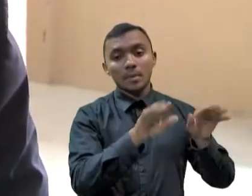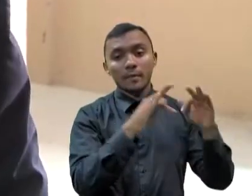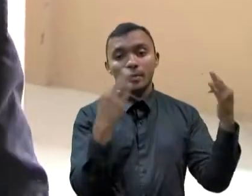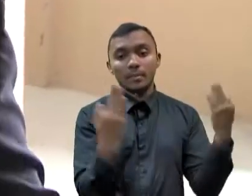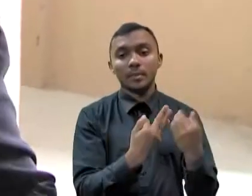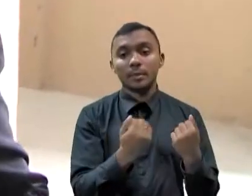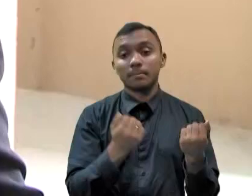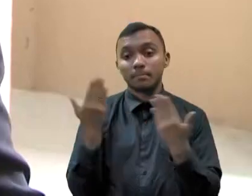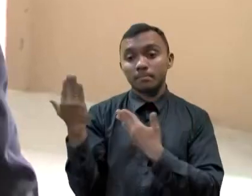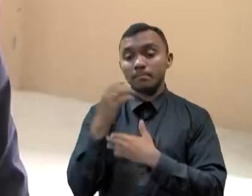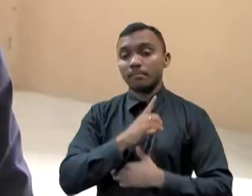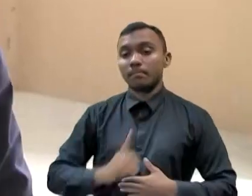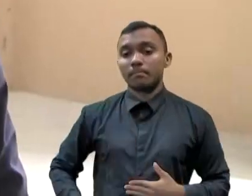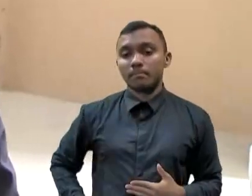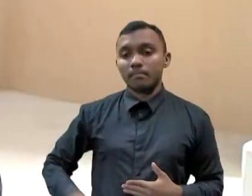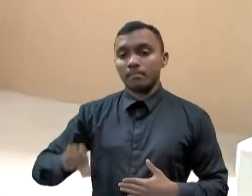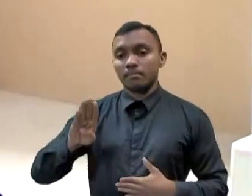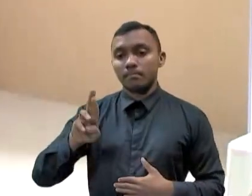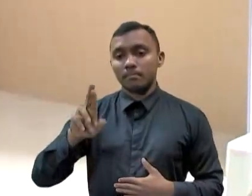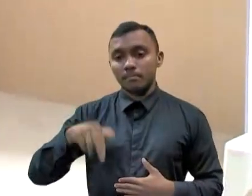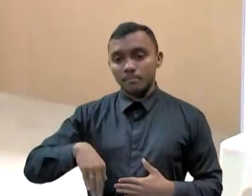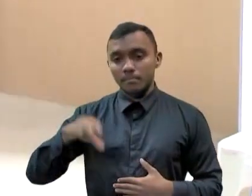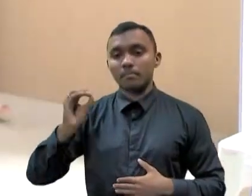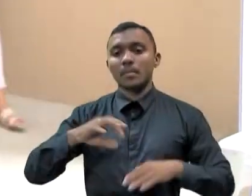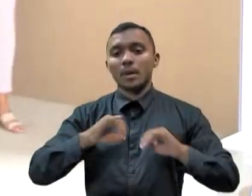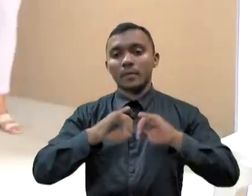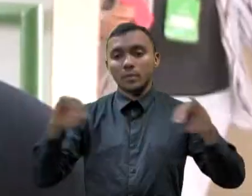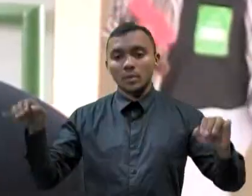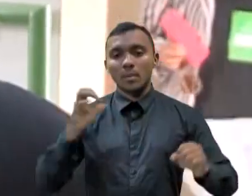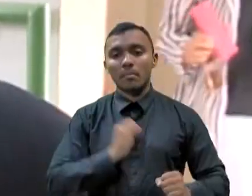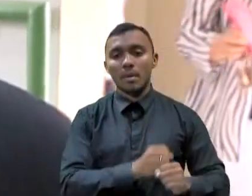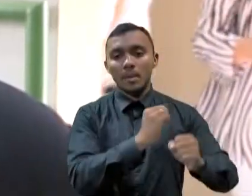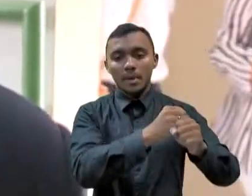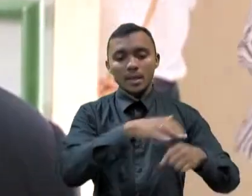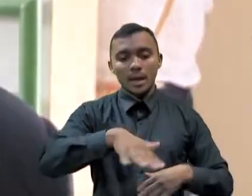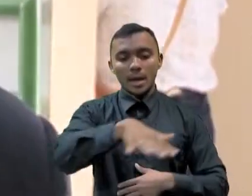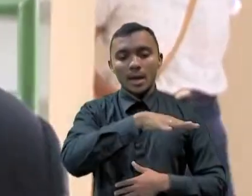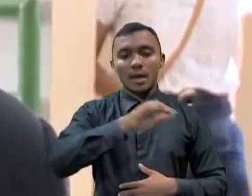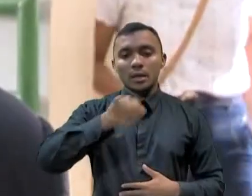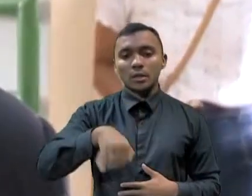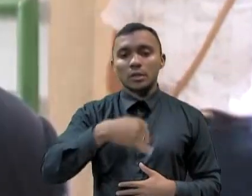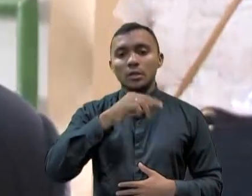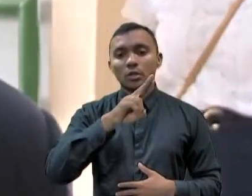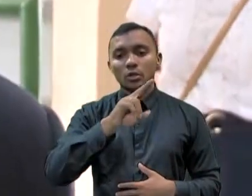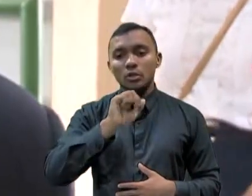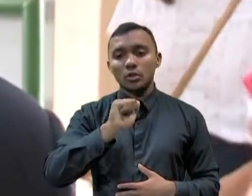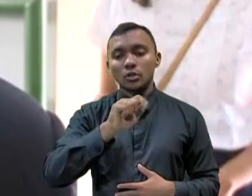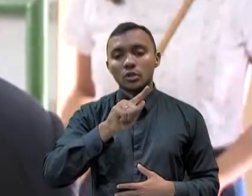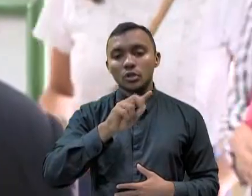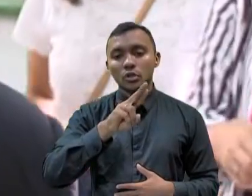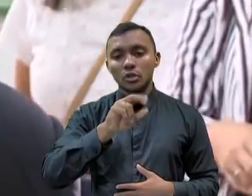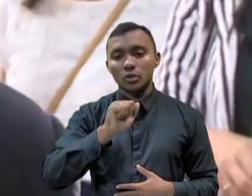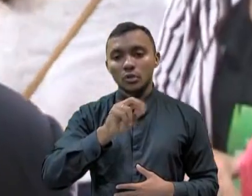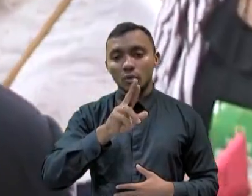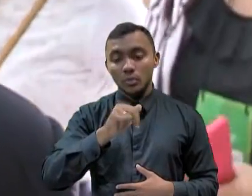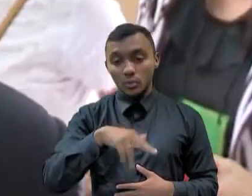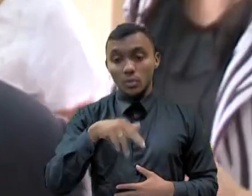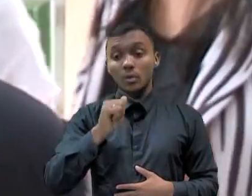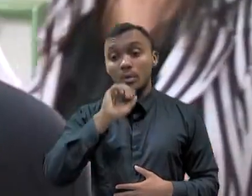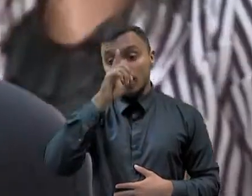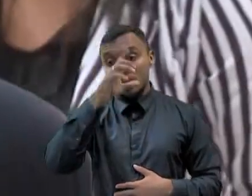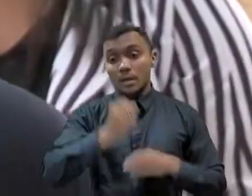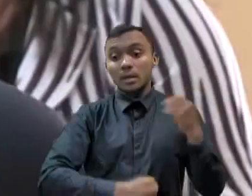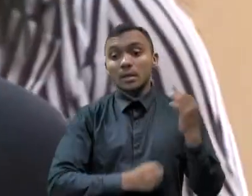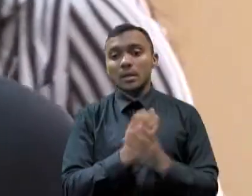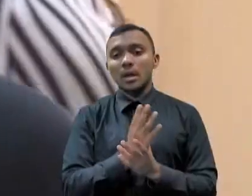Pedrosa ressaltou a construção no município de Jaguaruana de uma usina de geração de energia solar. Segundo o